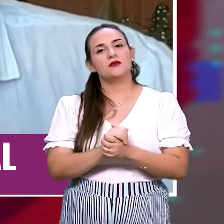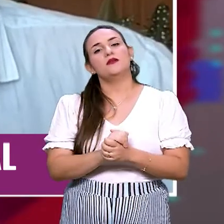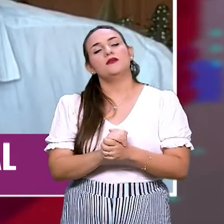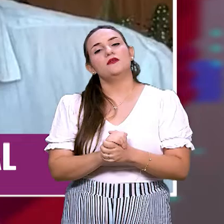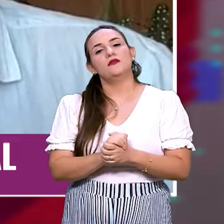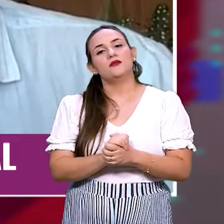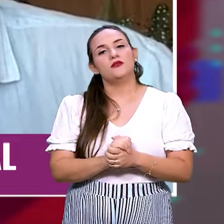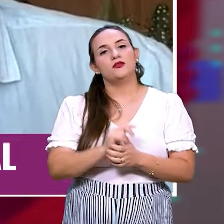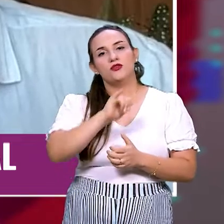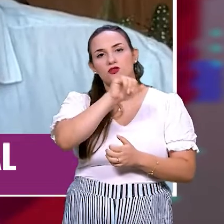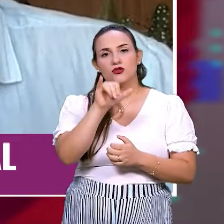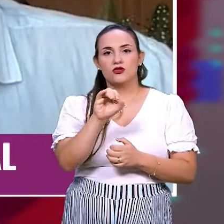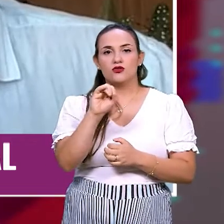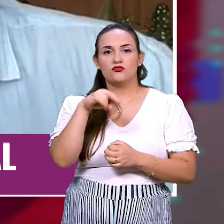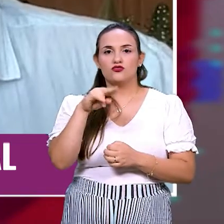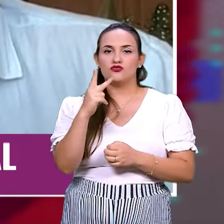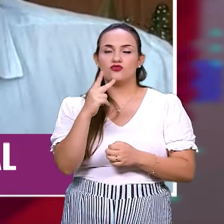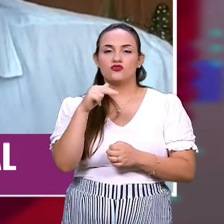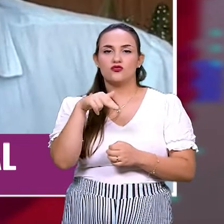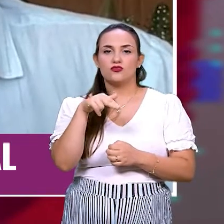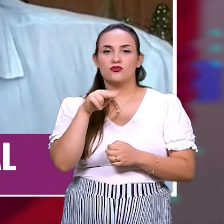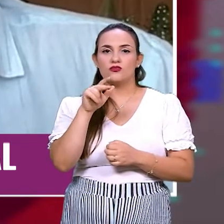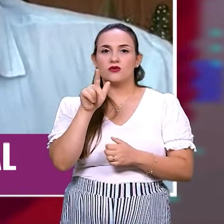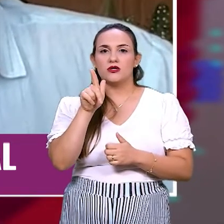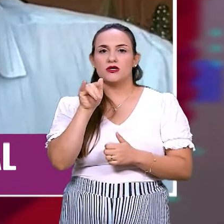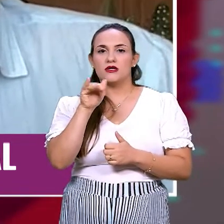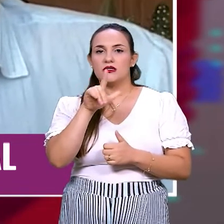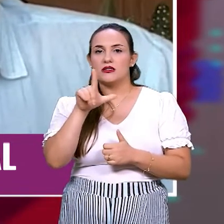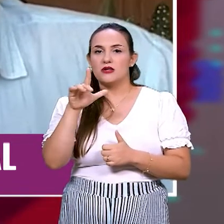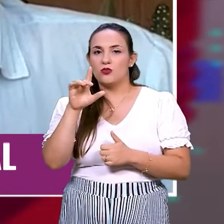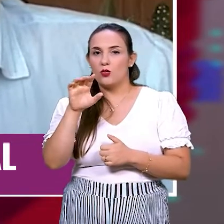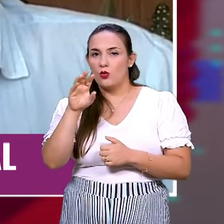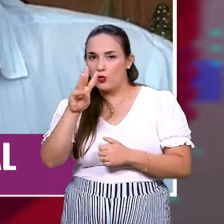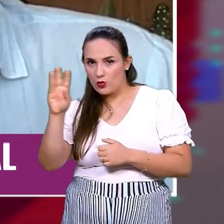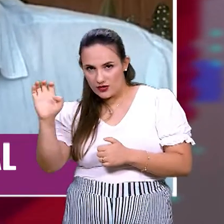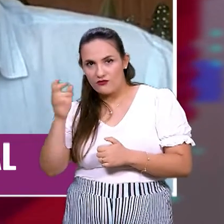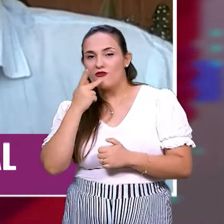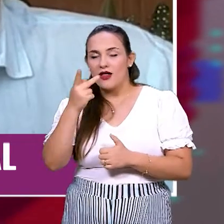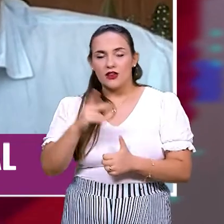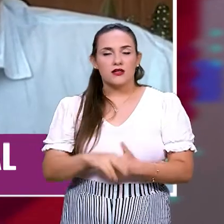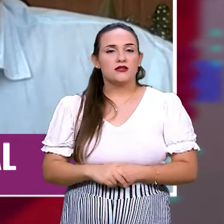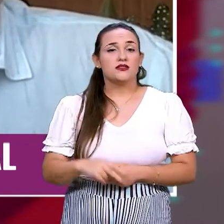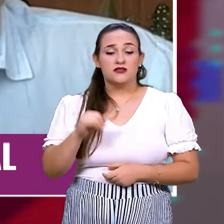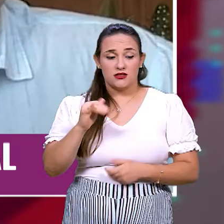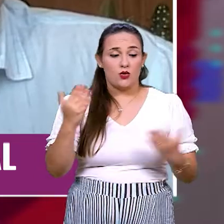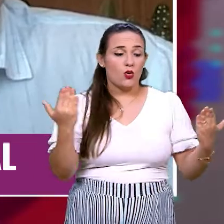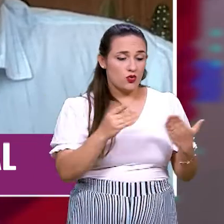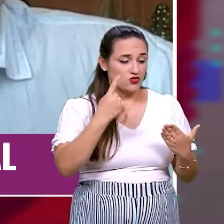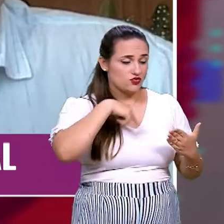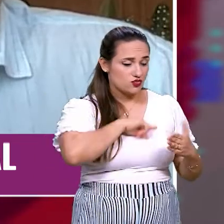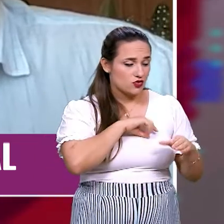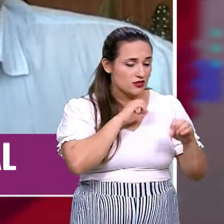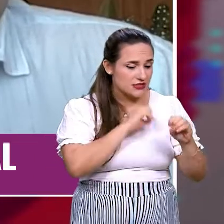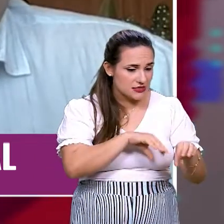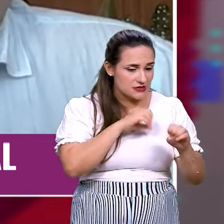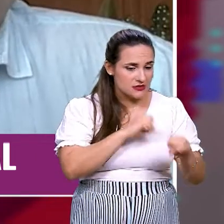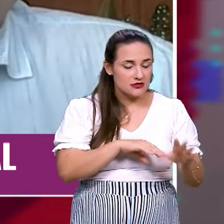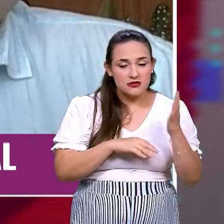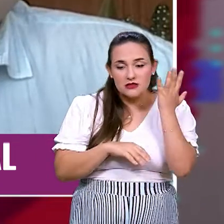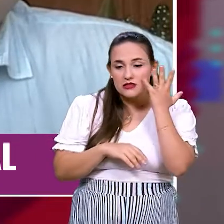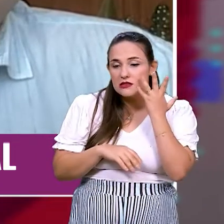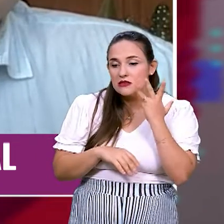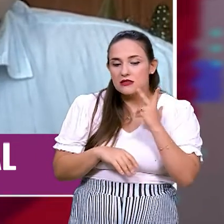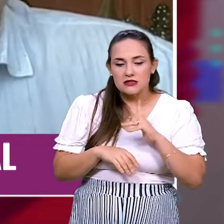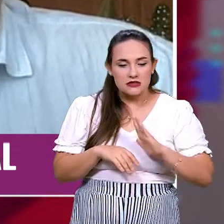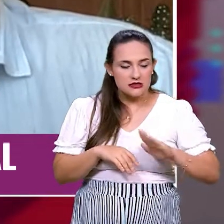trabalhou muito com a educação, John Dewey, e ele fala assim, se a gente ensinar as nossas crianças de